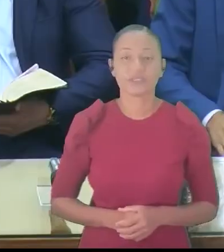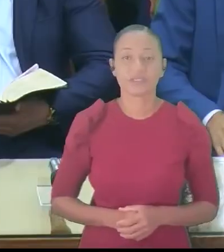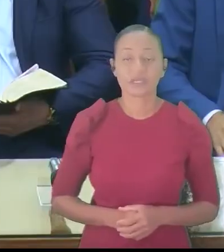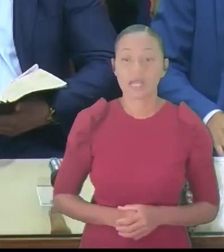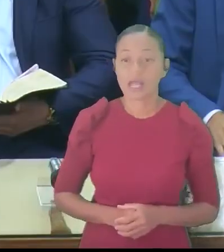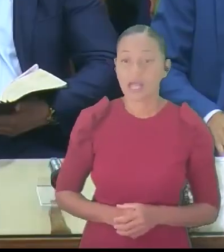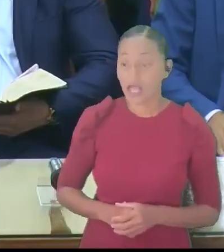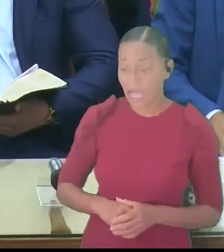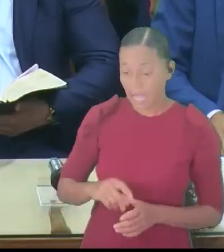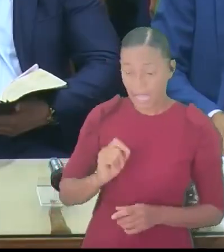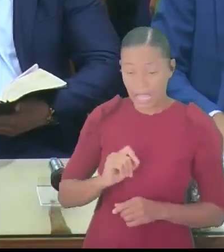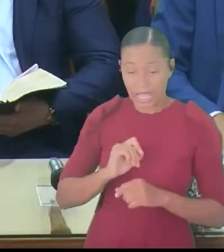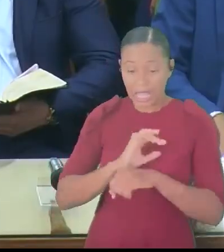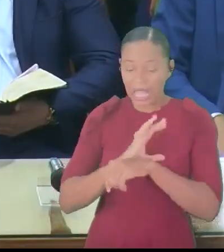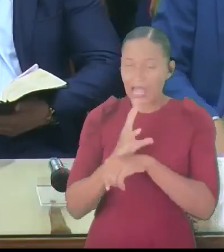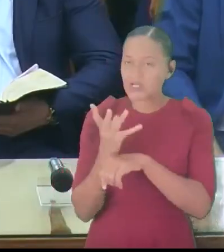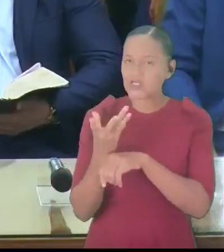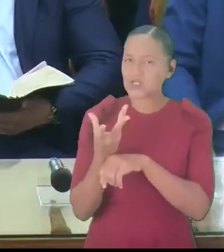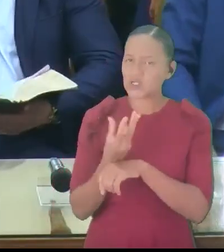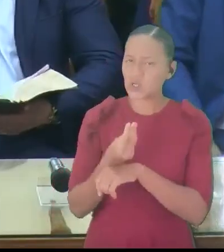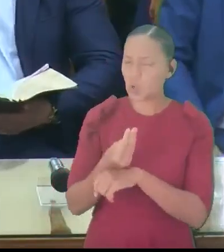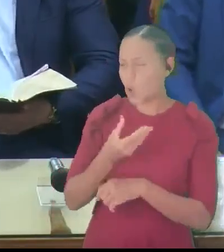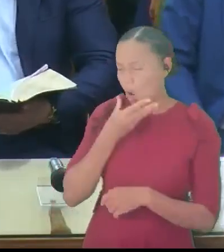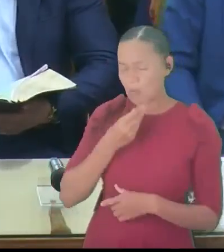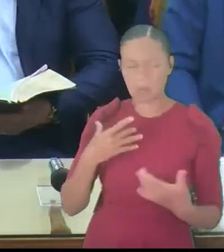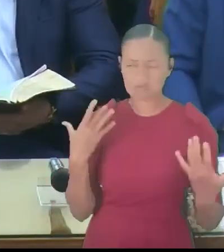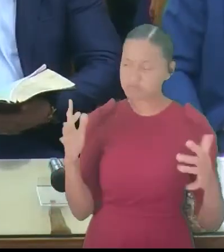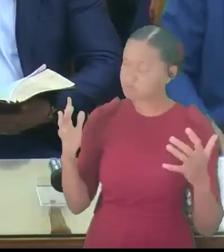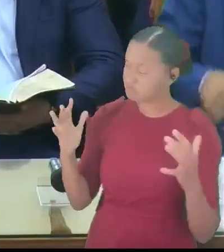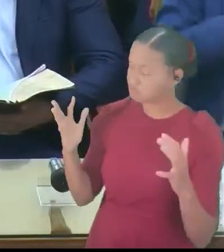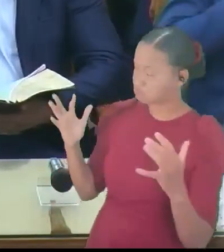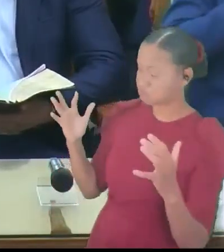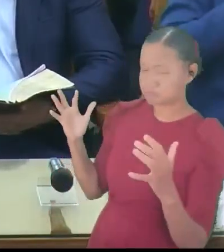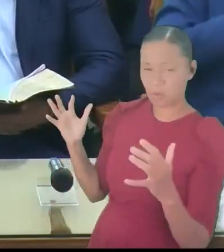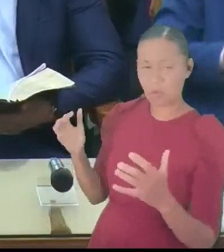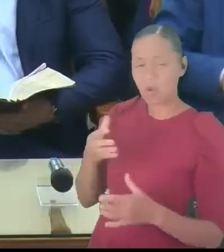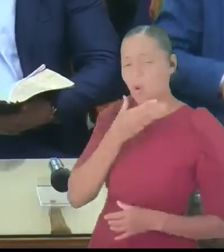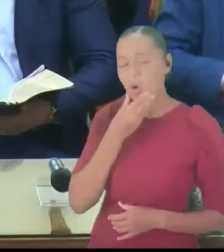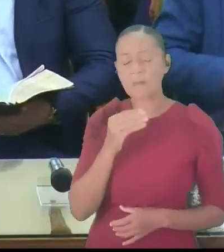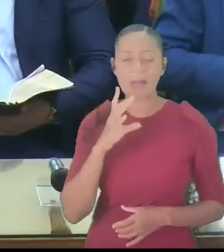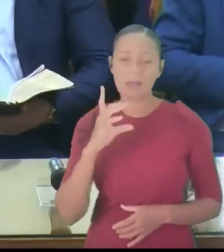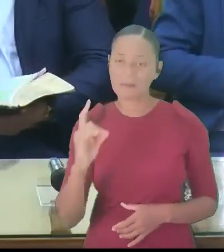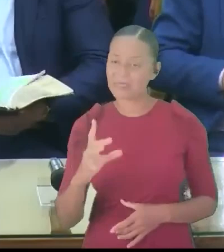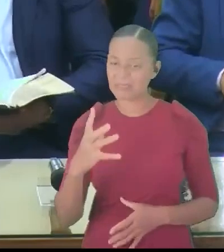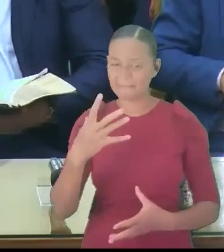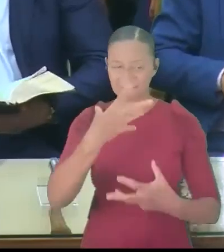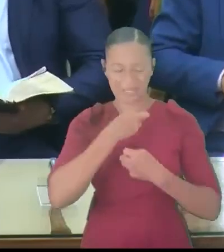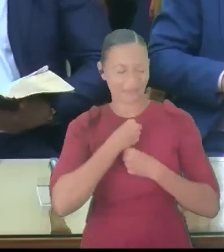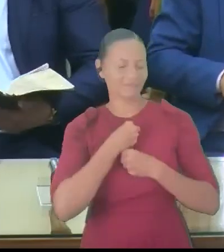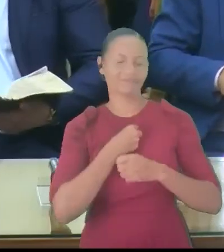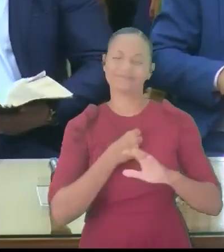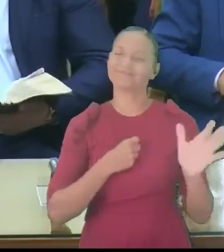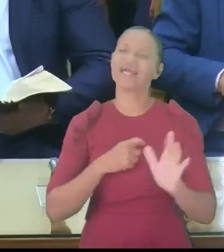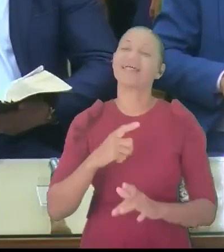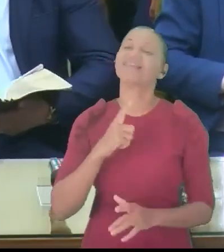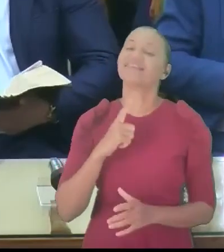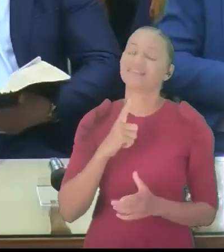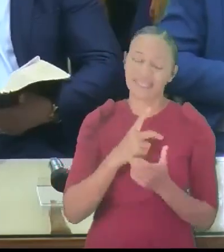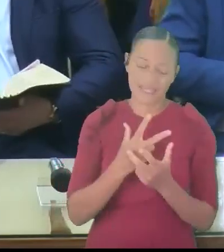Quando a igreja é totalmente aplaudida, o homem de Deus é totalmente aplaudido, o homem de Deus não é atacado, tem alguma